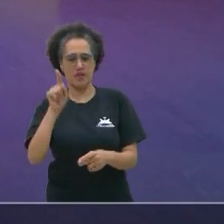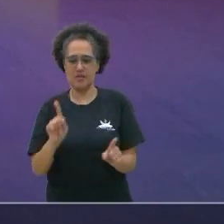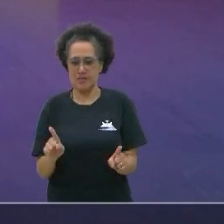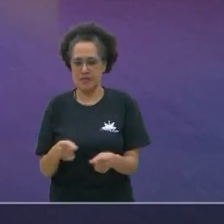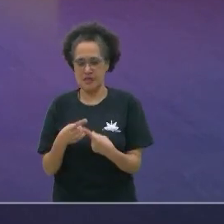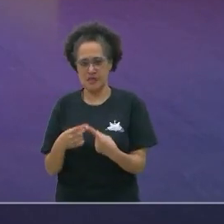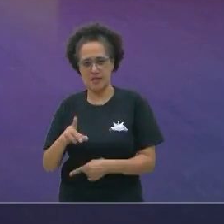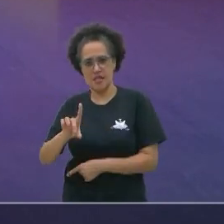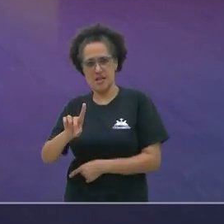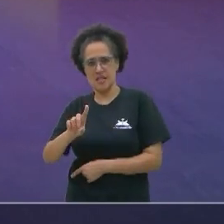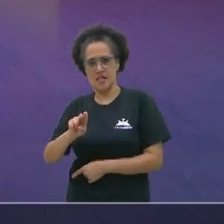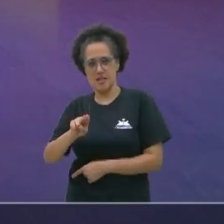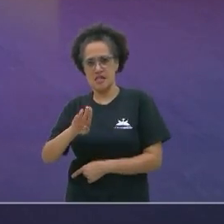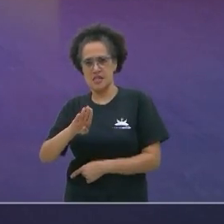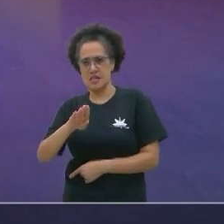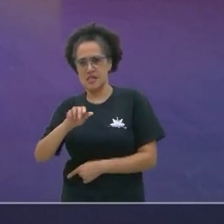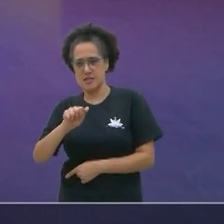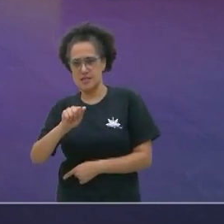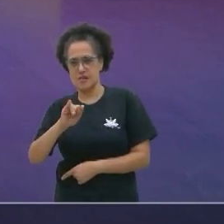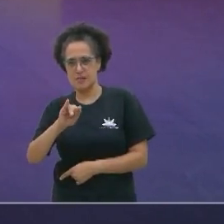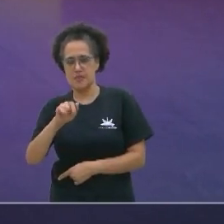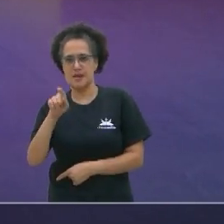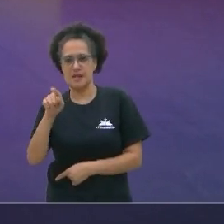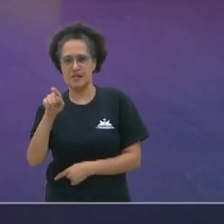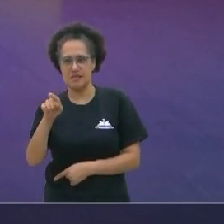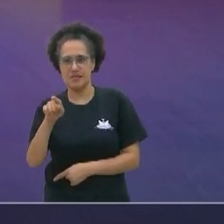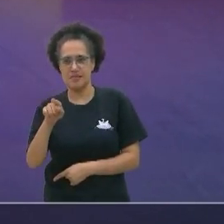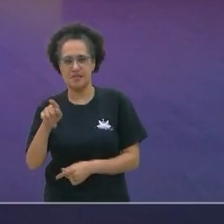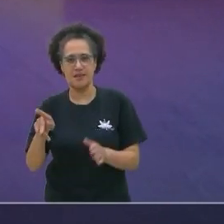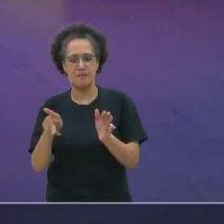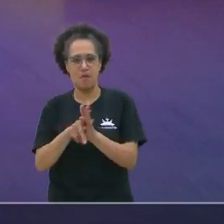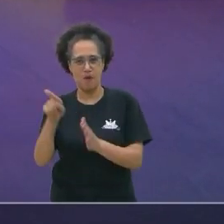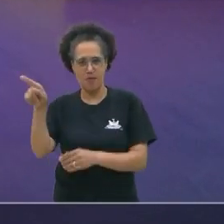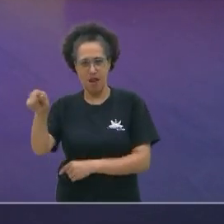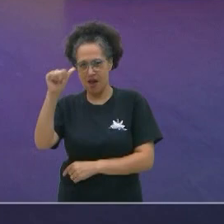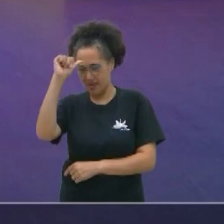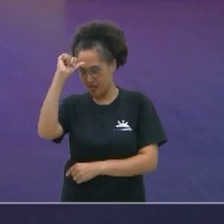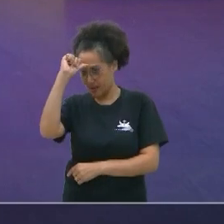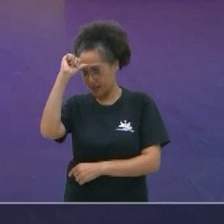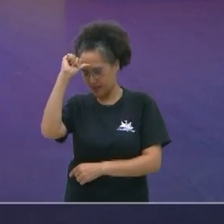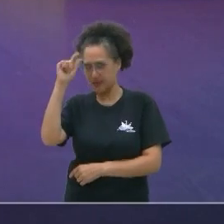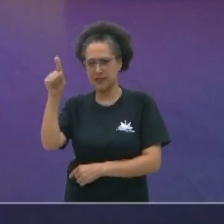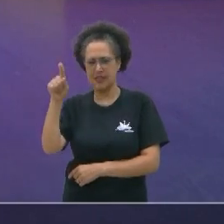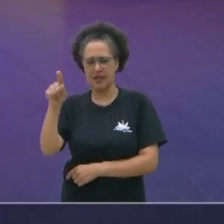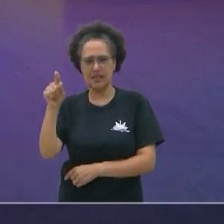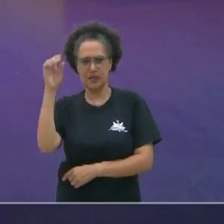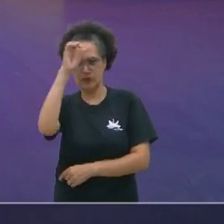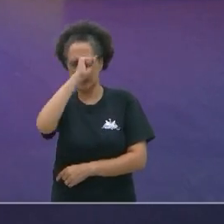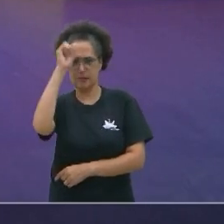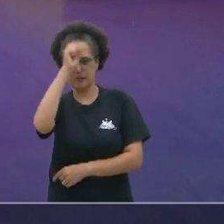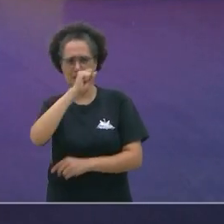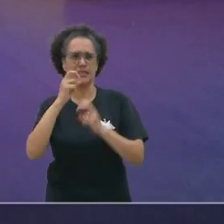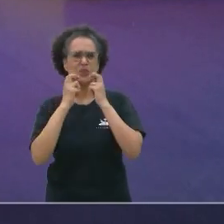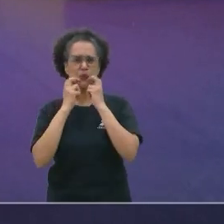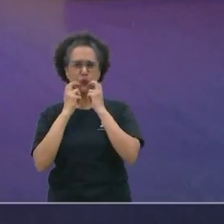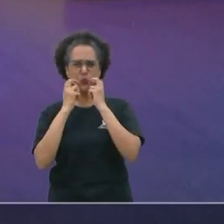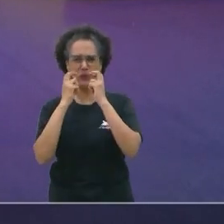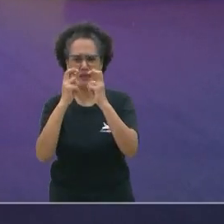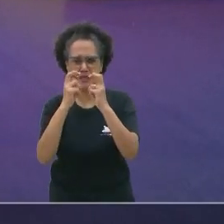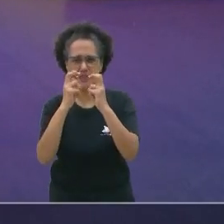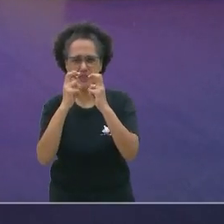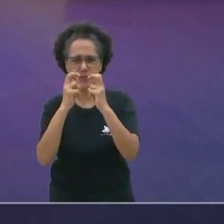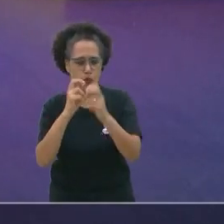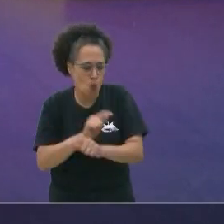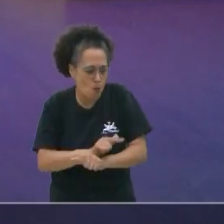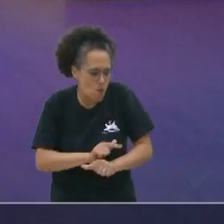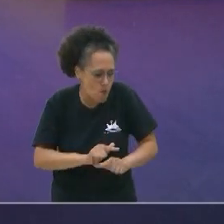Dubai. Aliás, você é de Dubai, William? Você tem uma cara meio de indiano. E lá eu aprendi um grito de vitória no deserto.